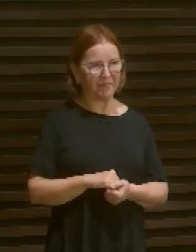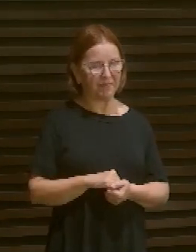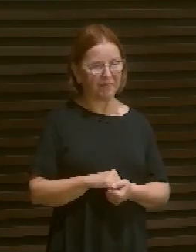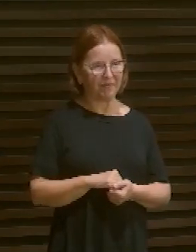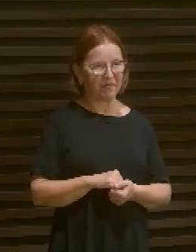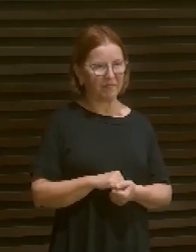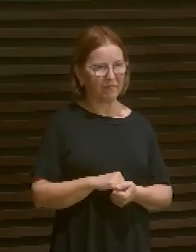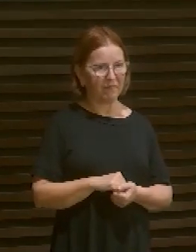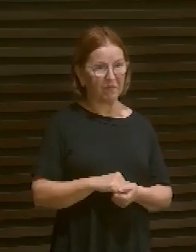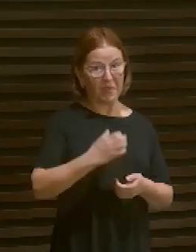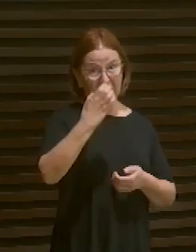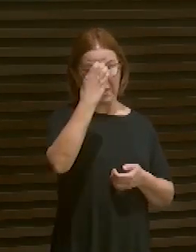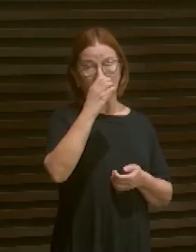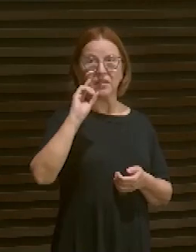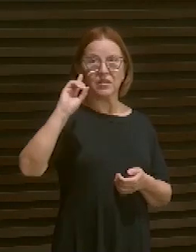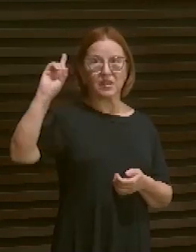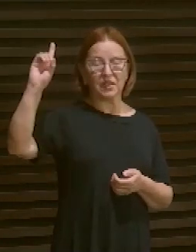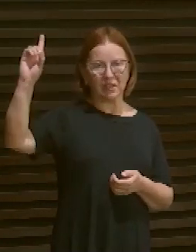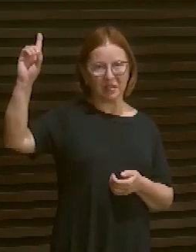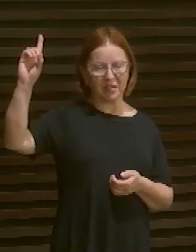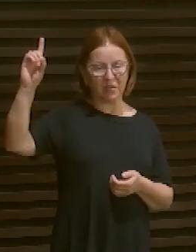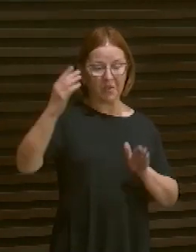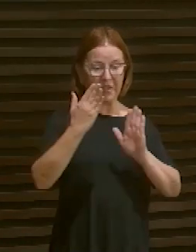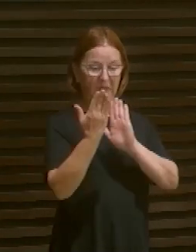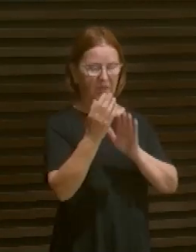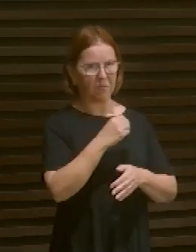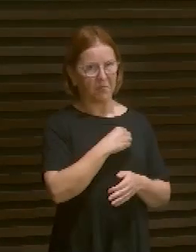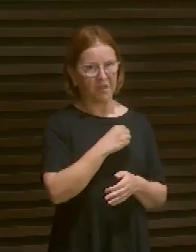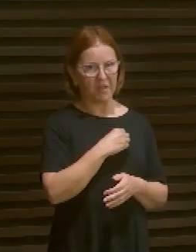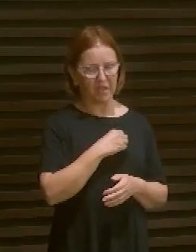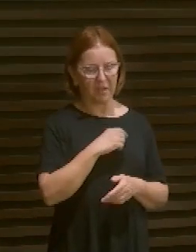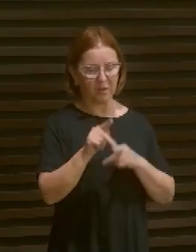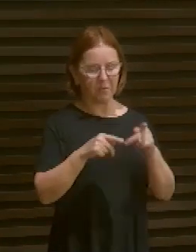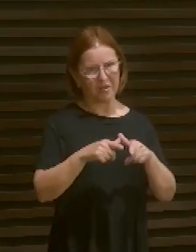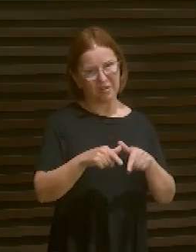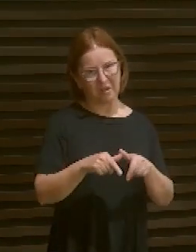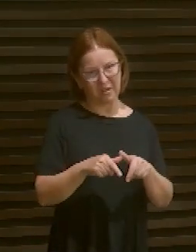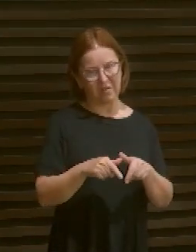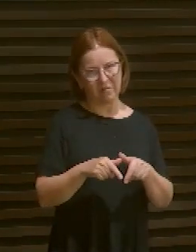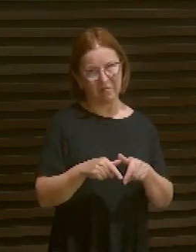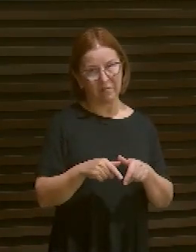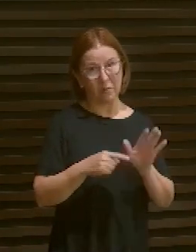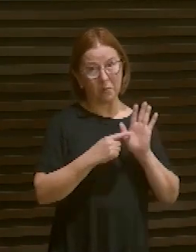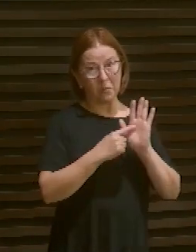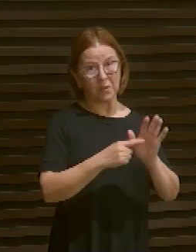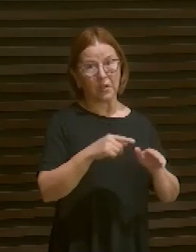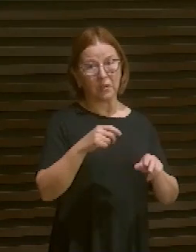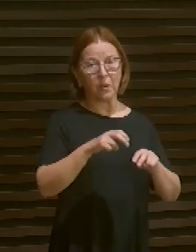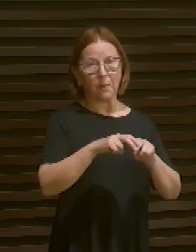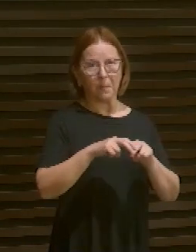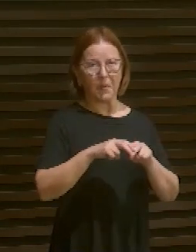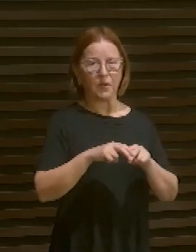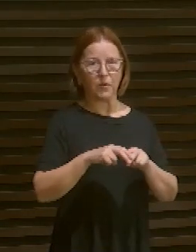A seriedade com que Deus encarava o pecado de Israel é demonstrado pelo juramento divino.